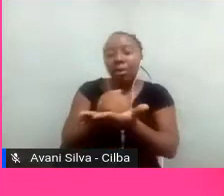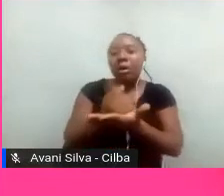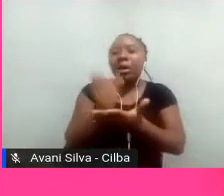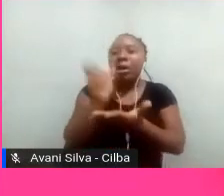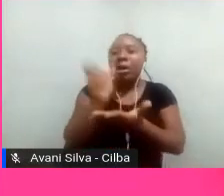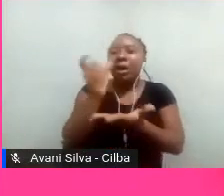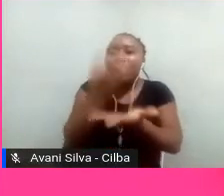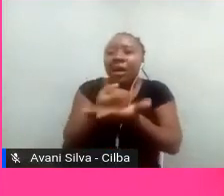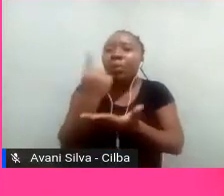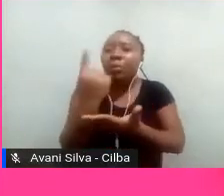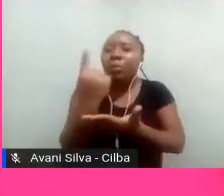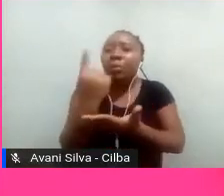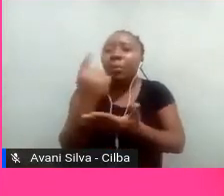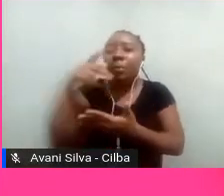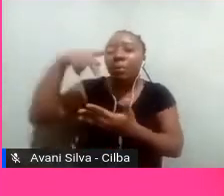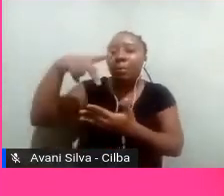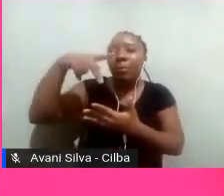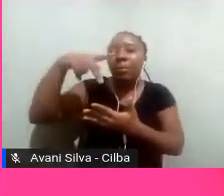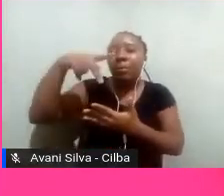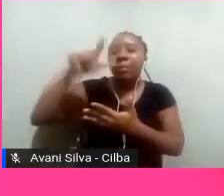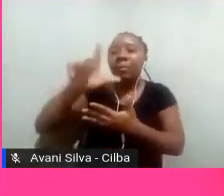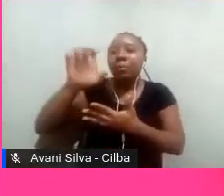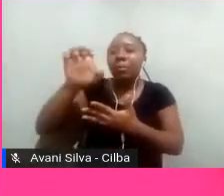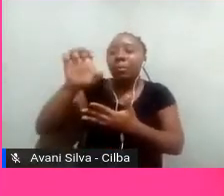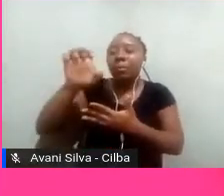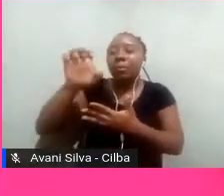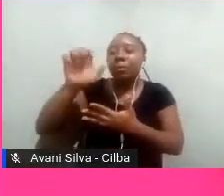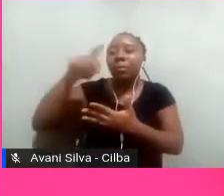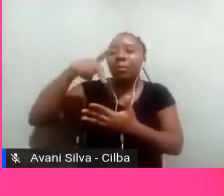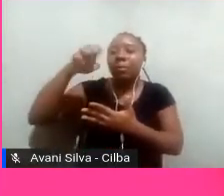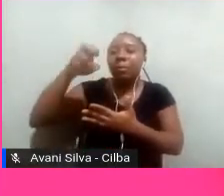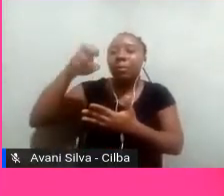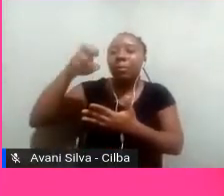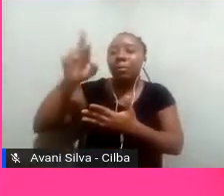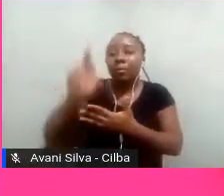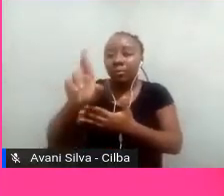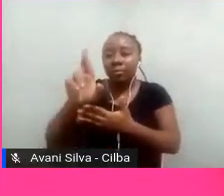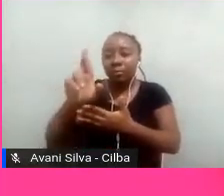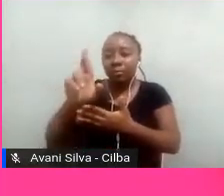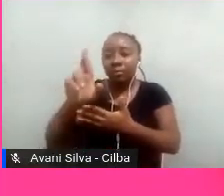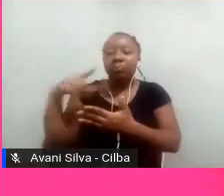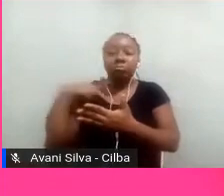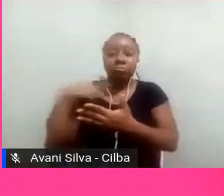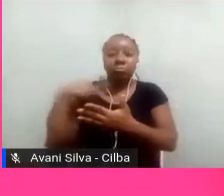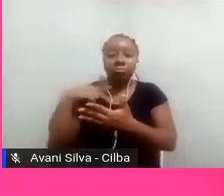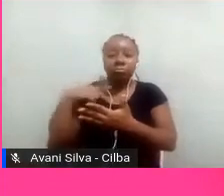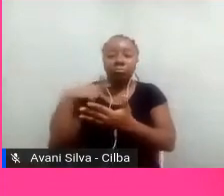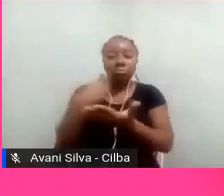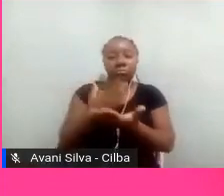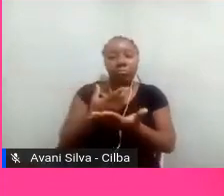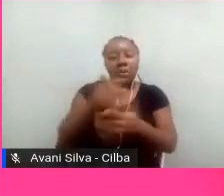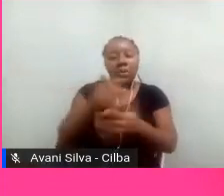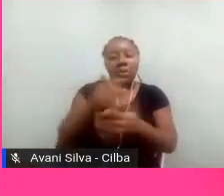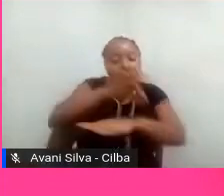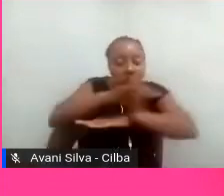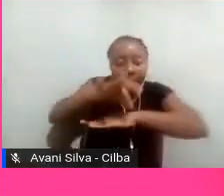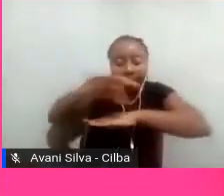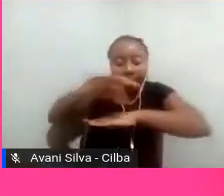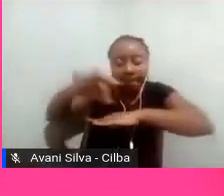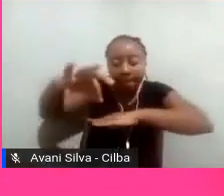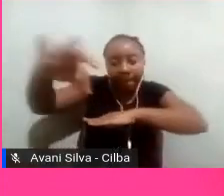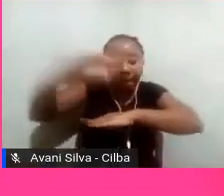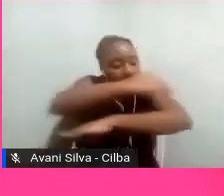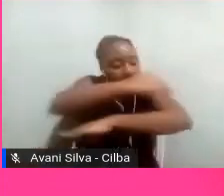você tem essa geração do arquivo planificado, e ele vem com a marcação de recorte, dobra e